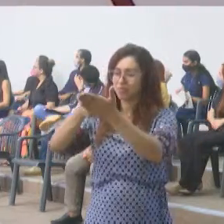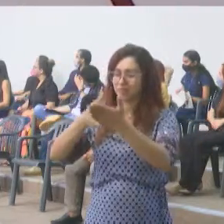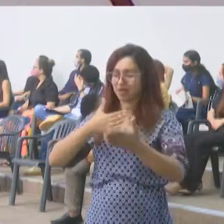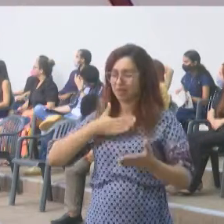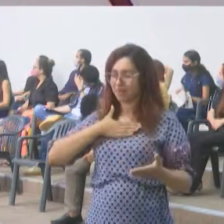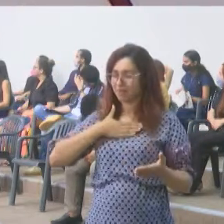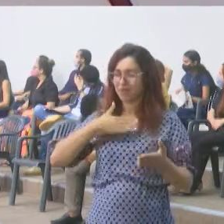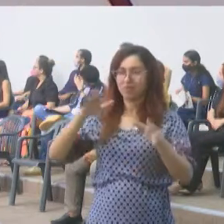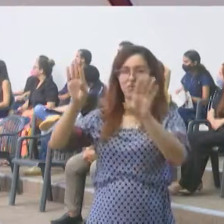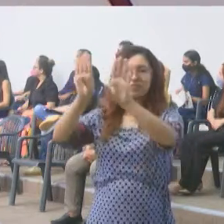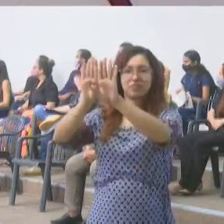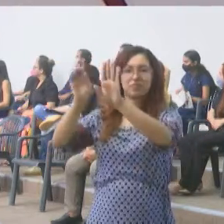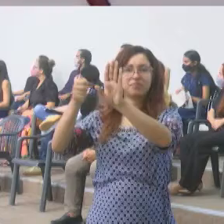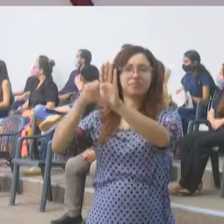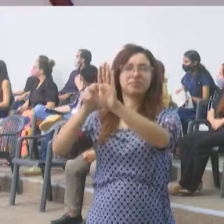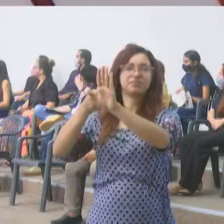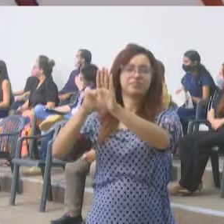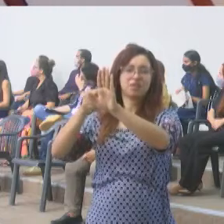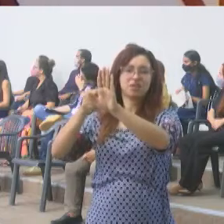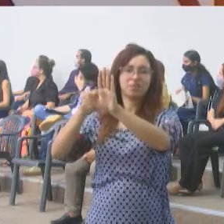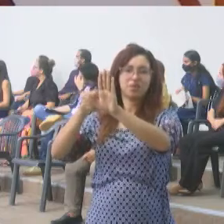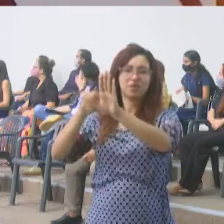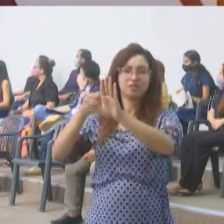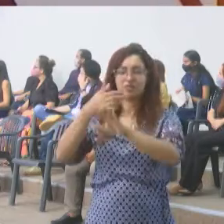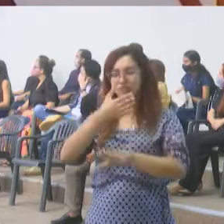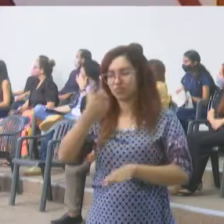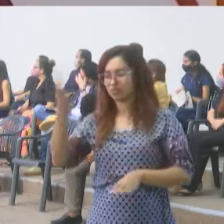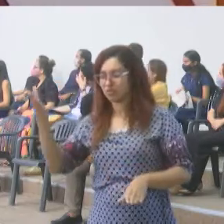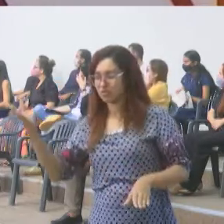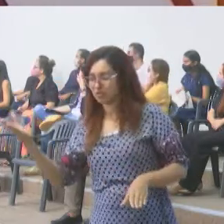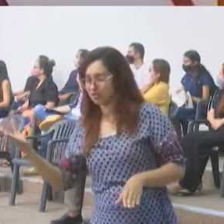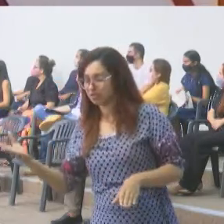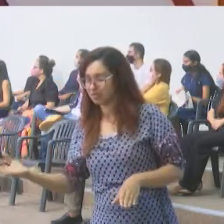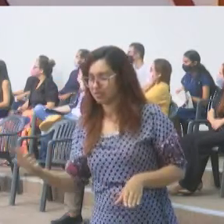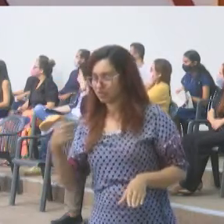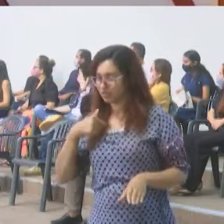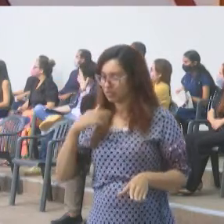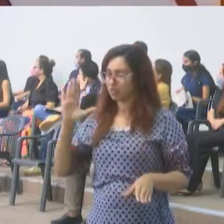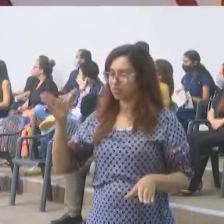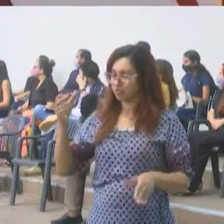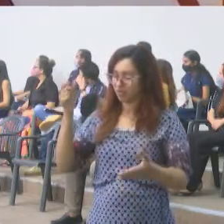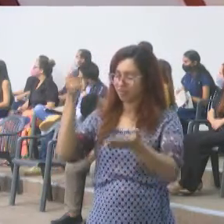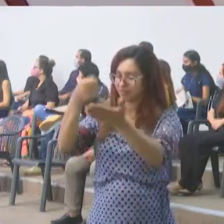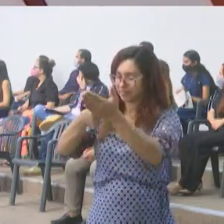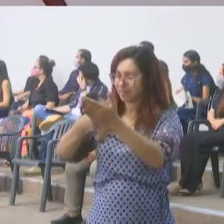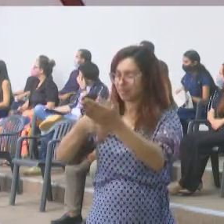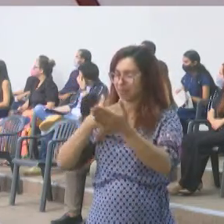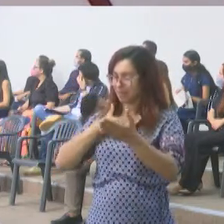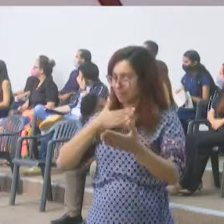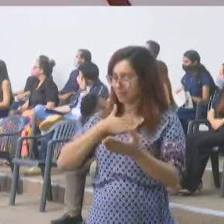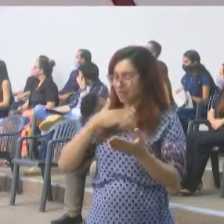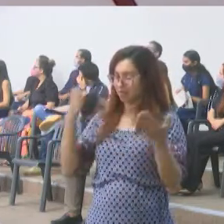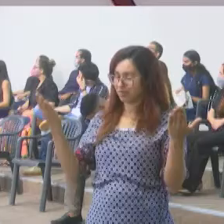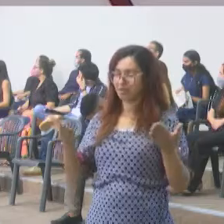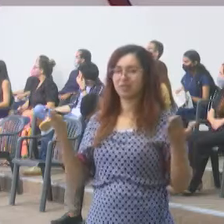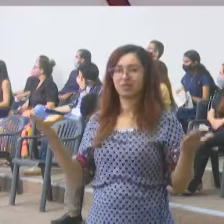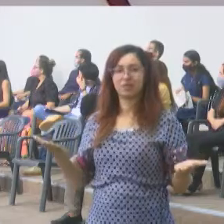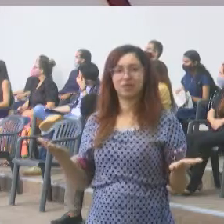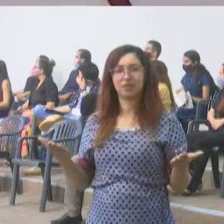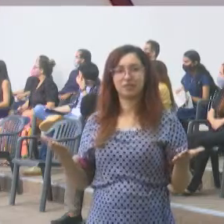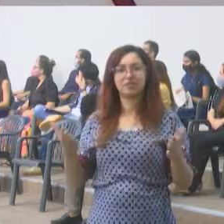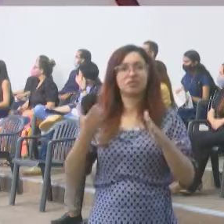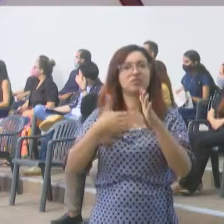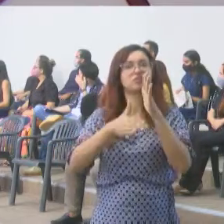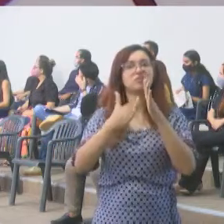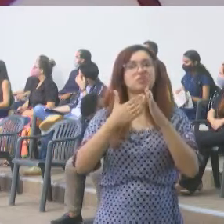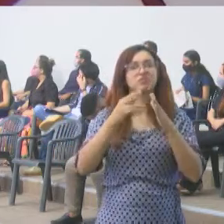Estou registrando aqui perante vocês, anciãos, portão da cidade, de que eu adquiri essa propriedade. Tem várias passagens